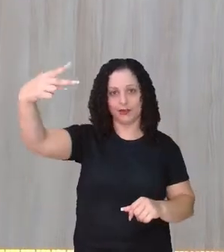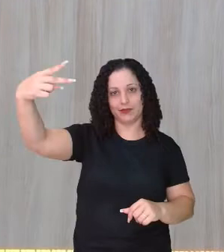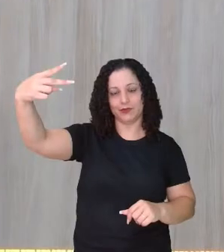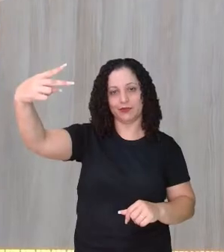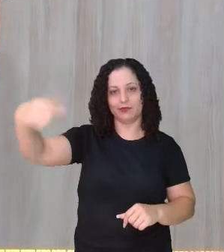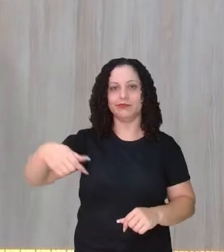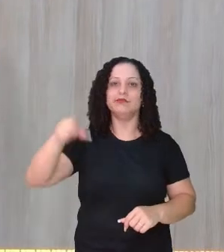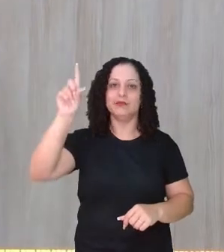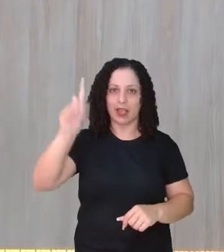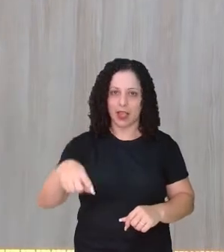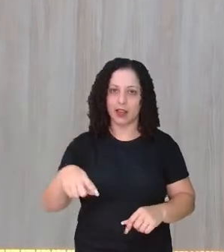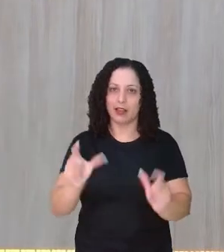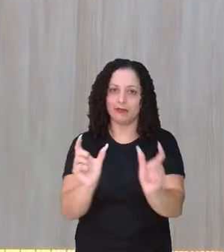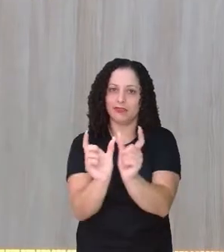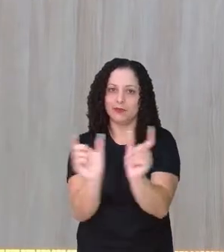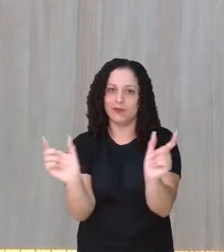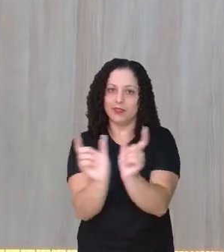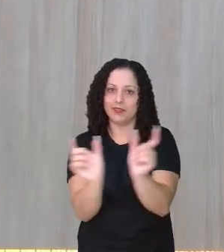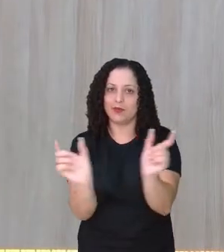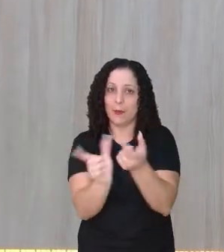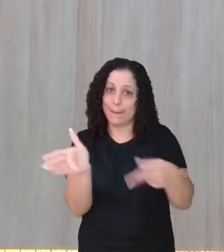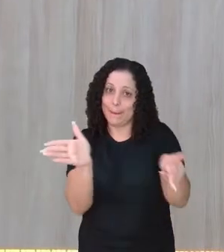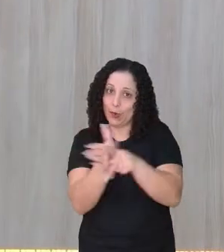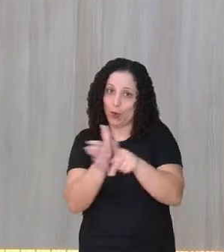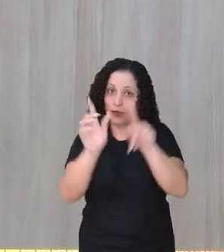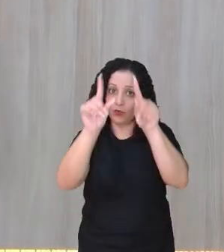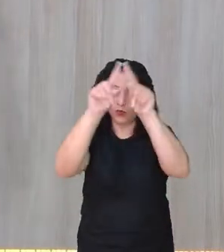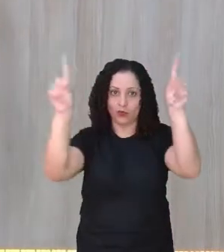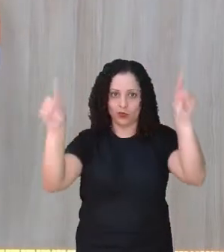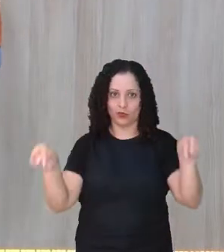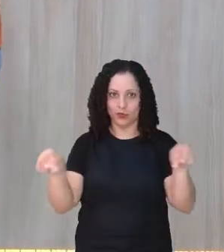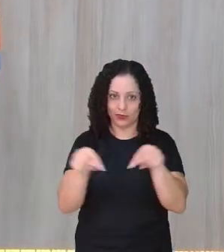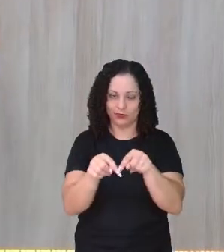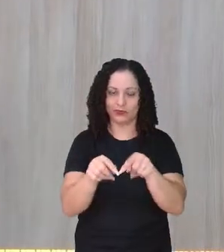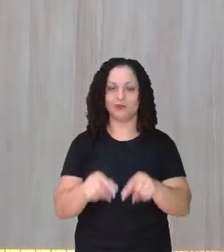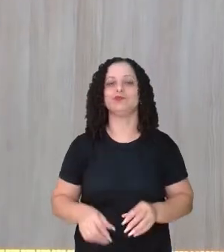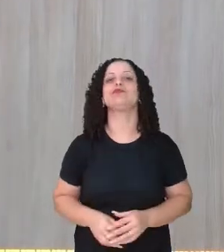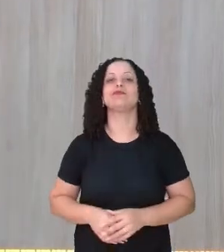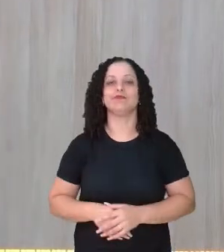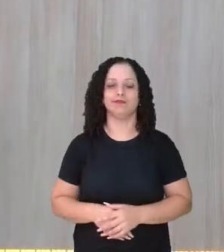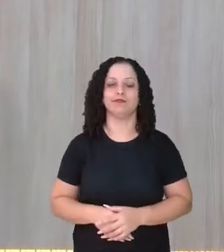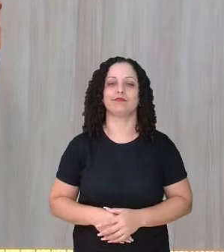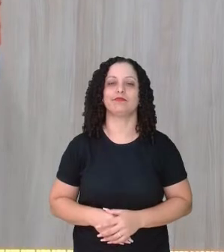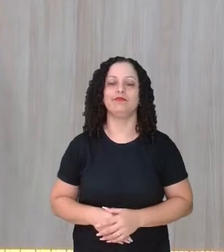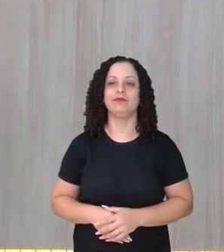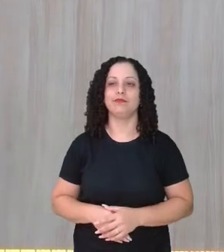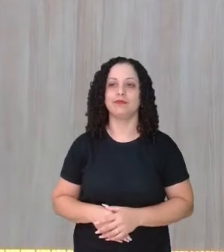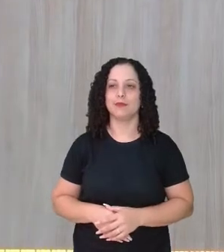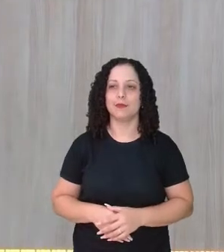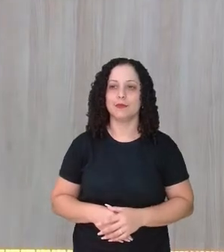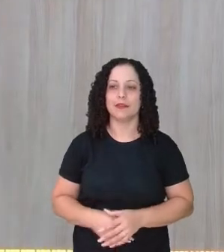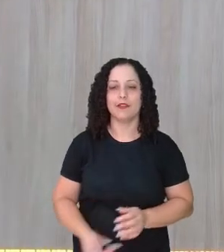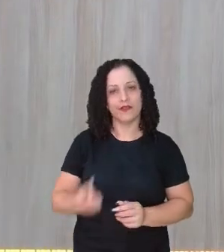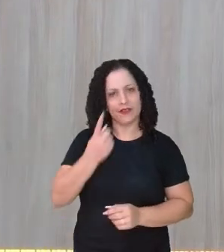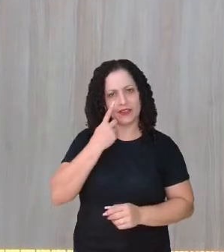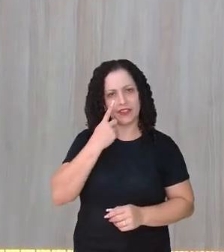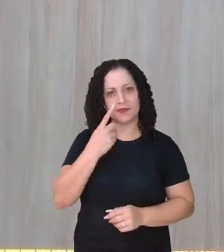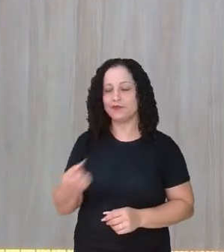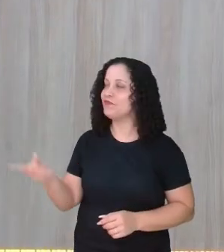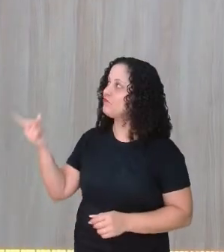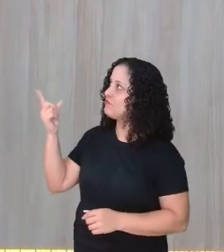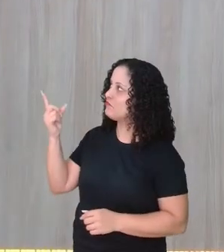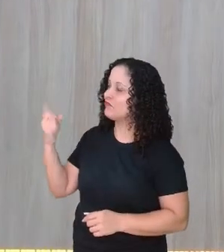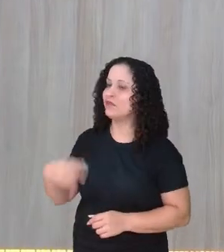que representa a área desse tabuleiro aí de xadrez. Beleza? Então, ó, pode notar que eu tenho